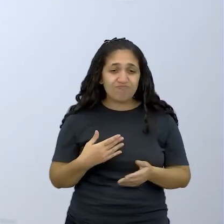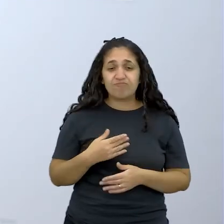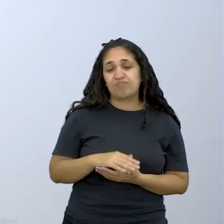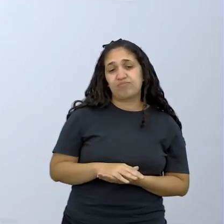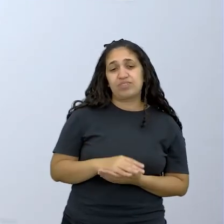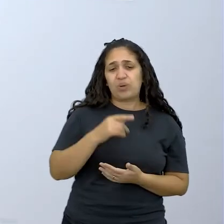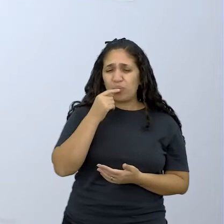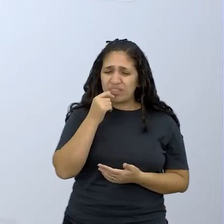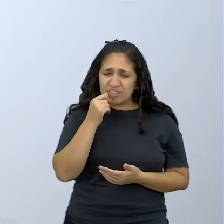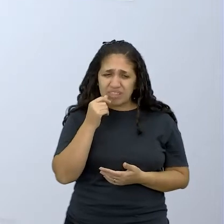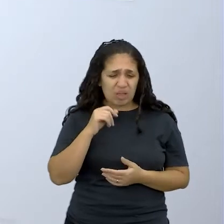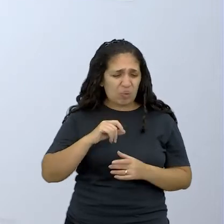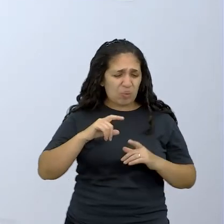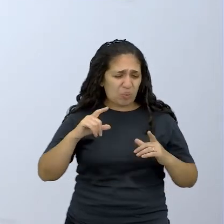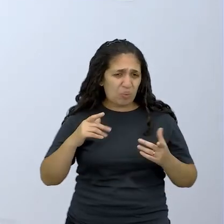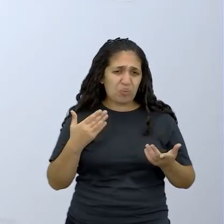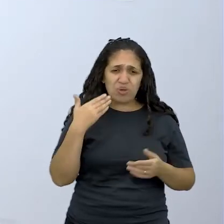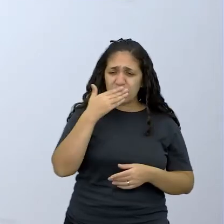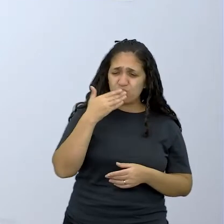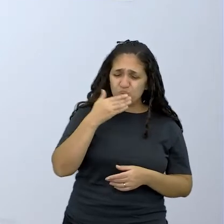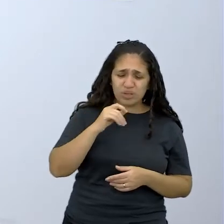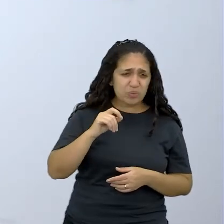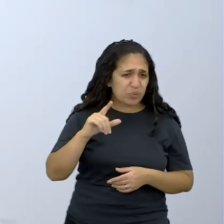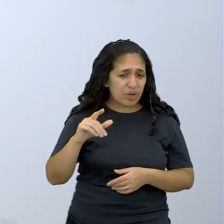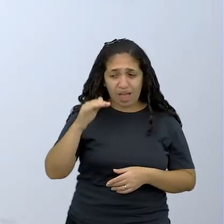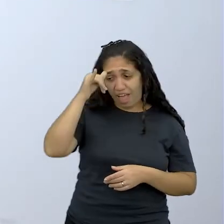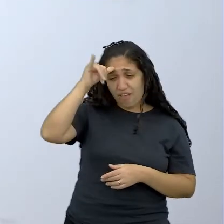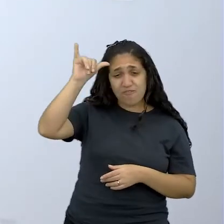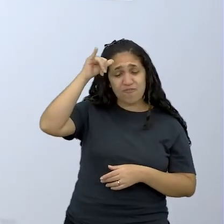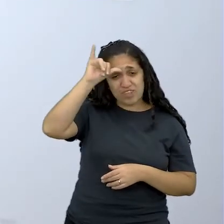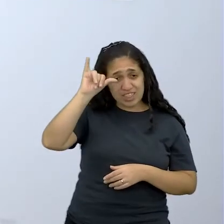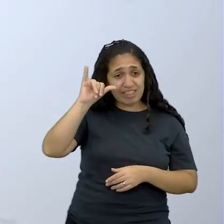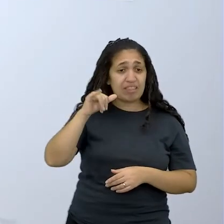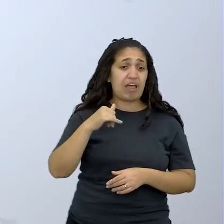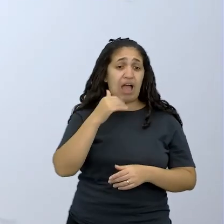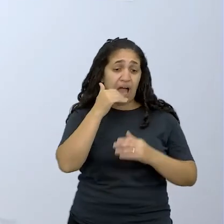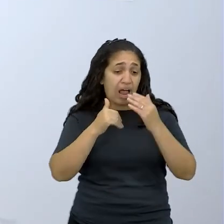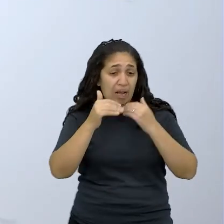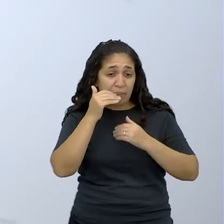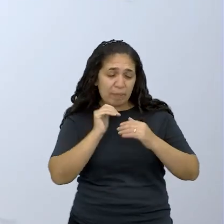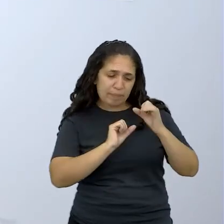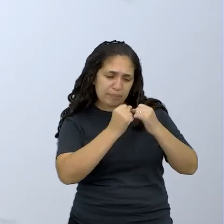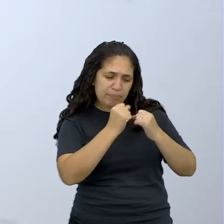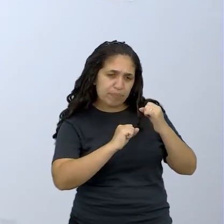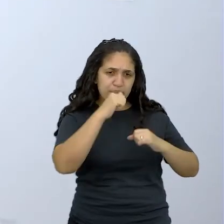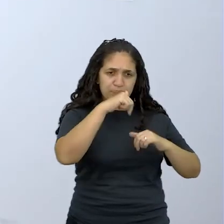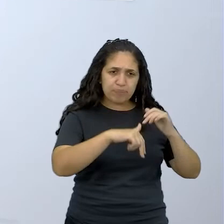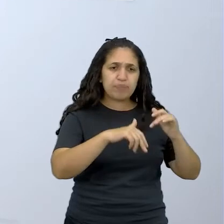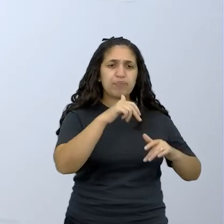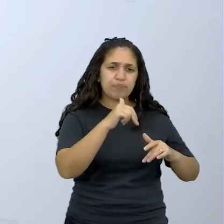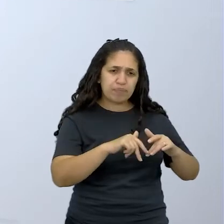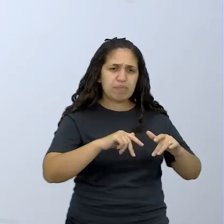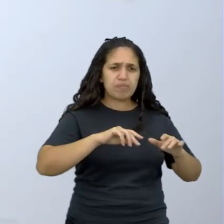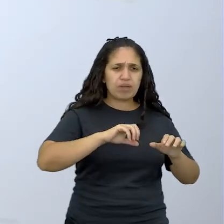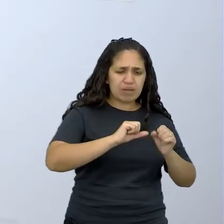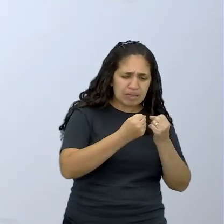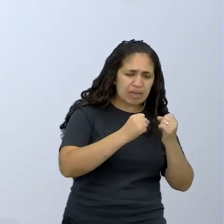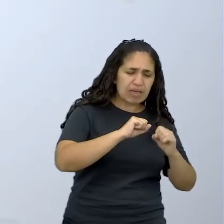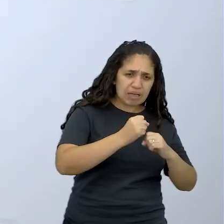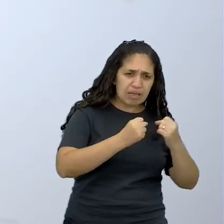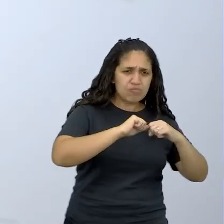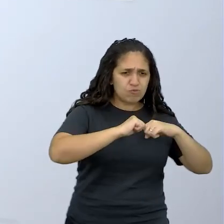excesso aí de sal, o excesso de açúcar, alimentos industrializados, alimentos processados